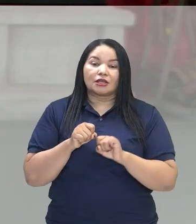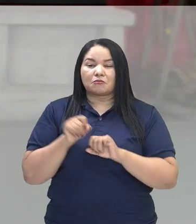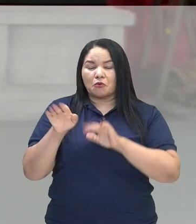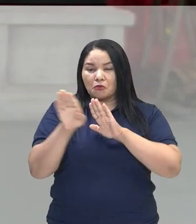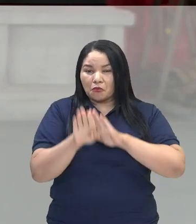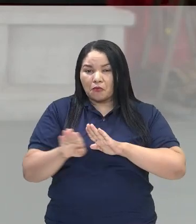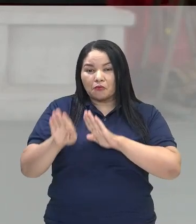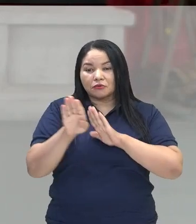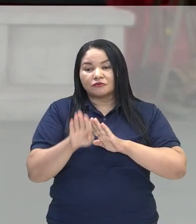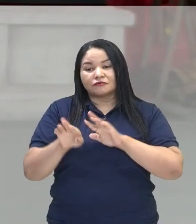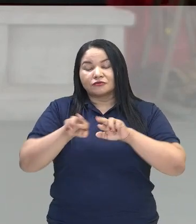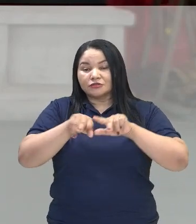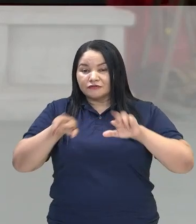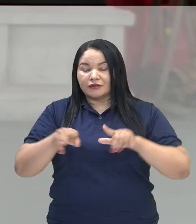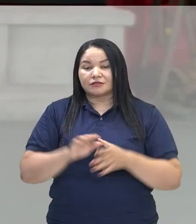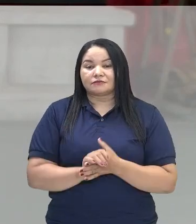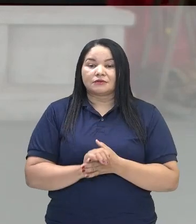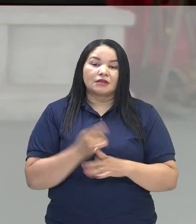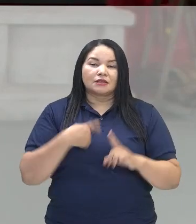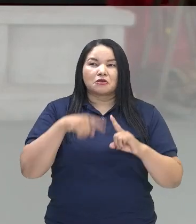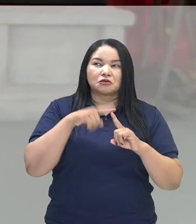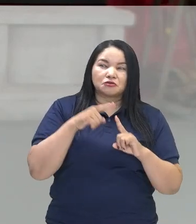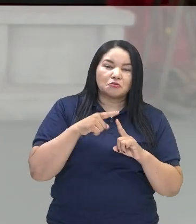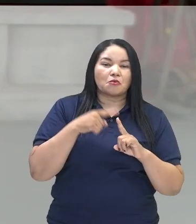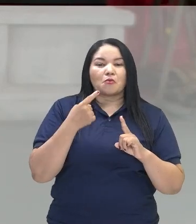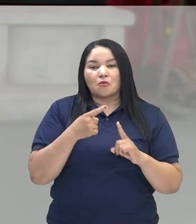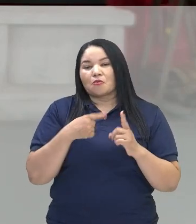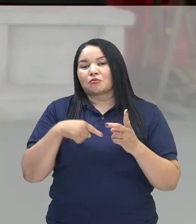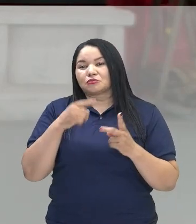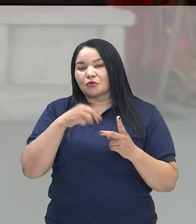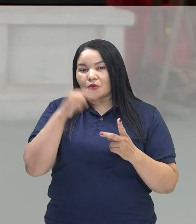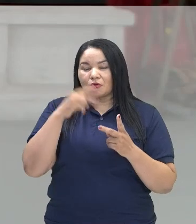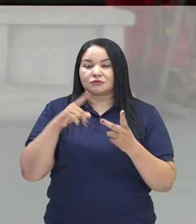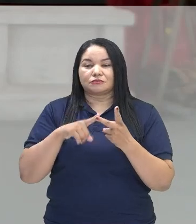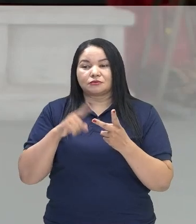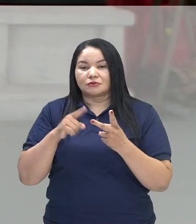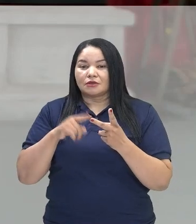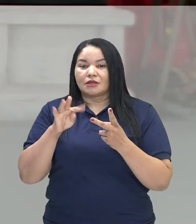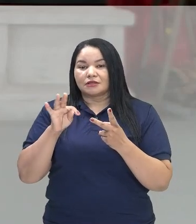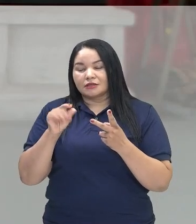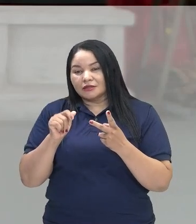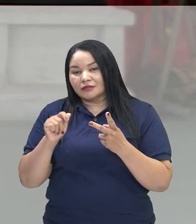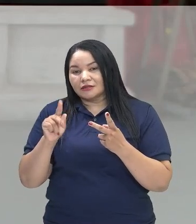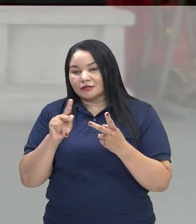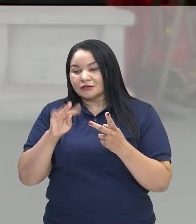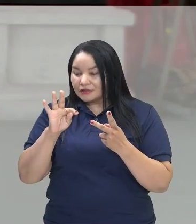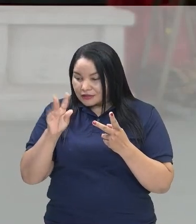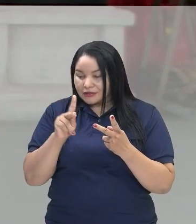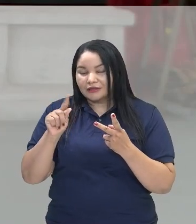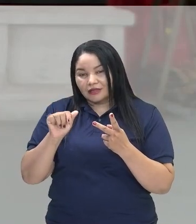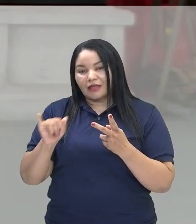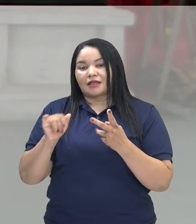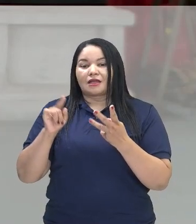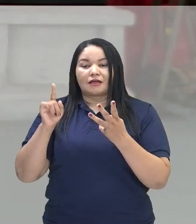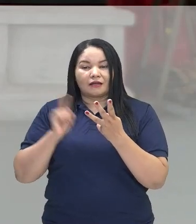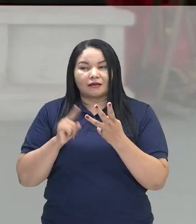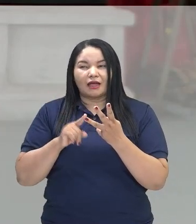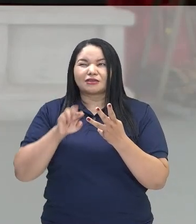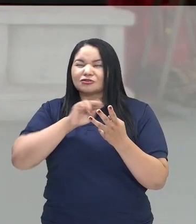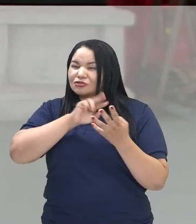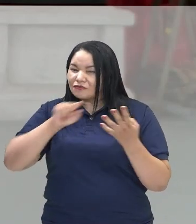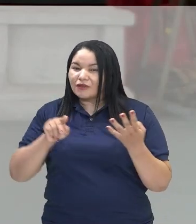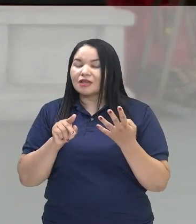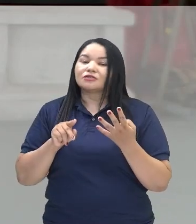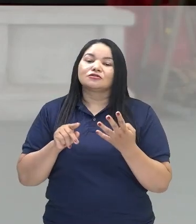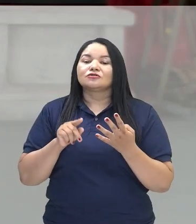Aí tem o Wushu Shaolin do Norte, o Wushu Tai Chi Chuan, o Wushu Garra de Águia,